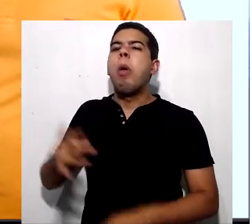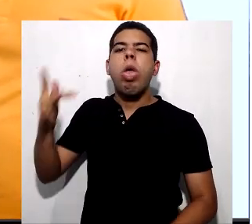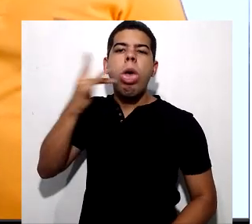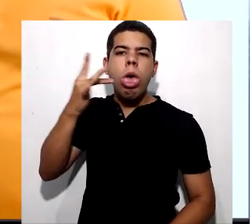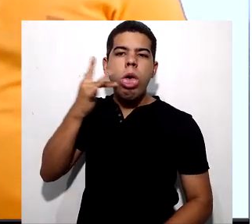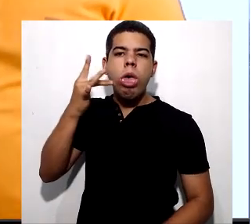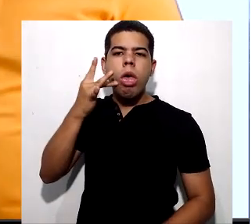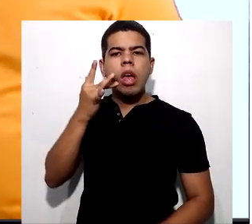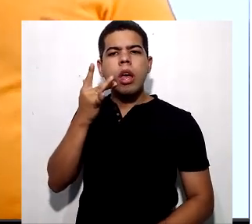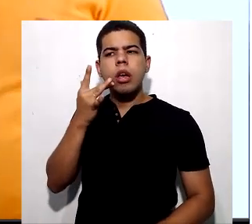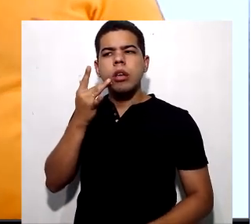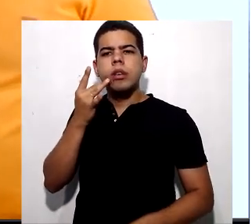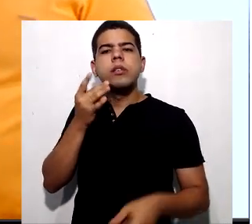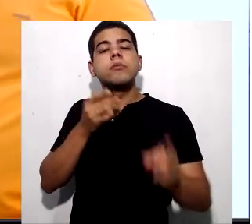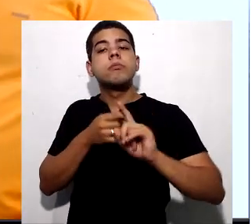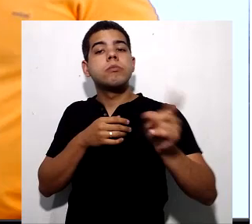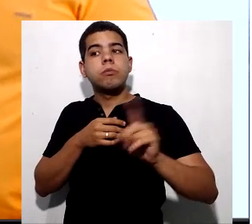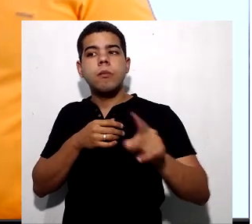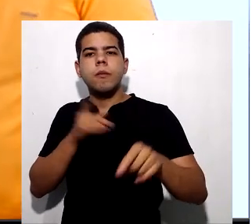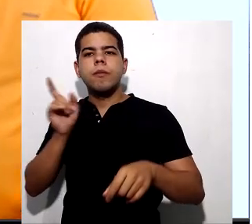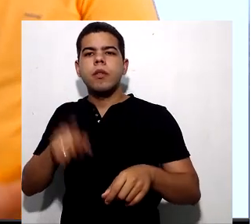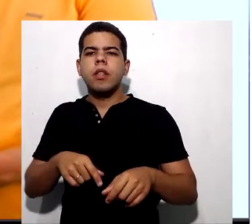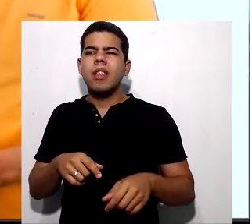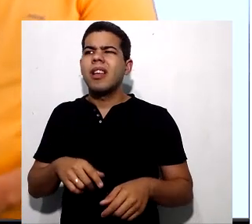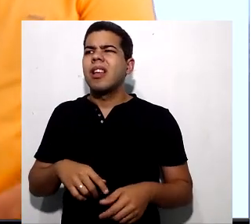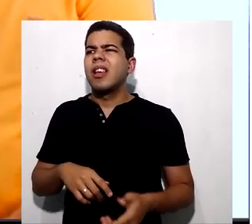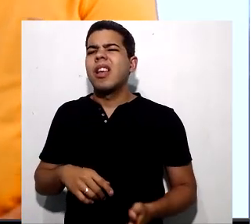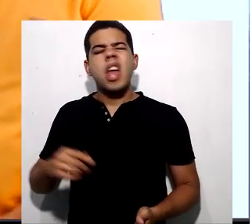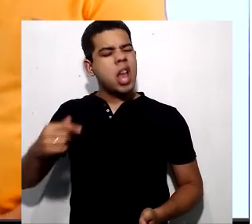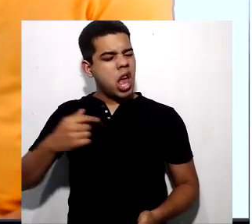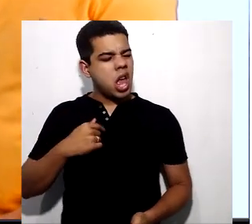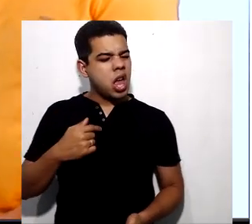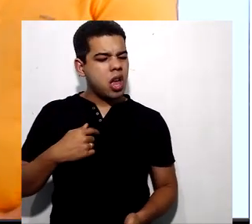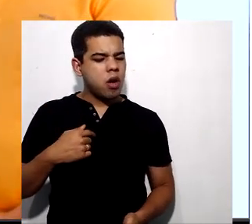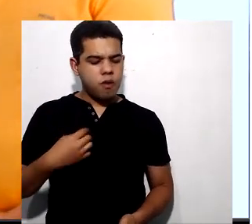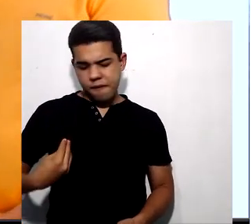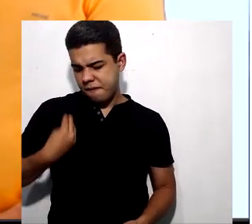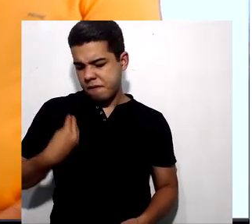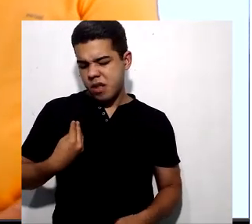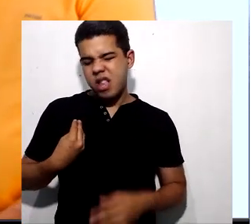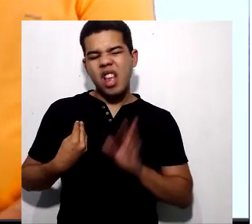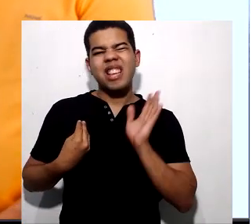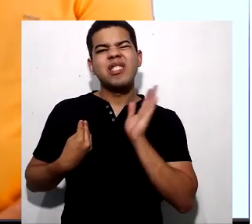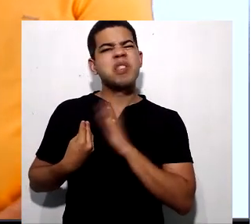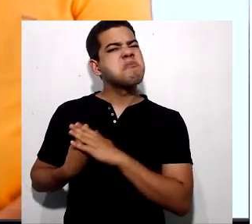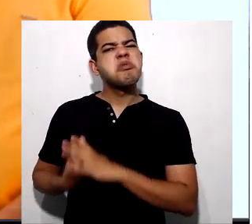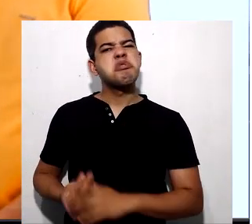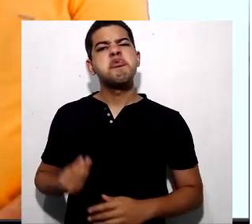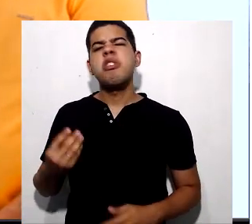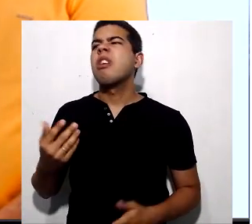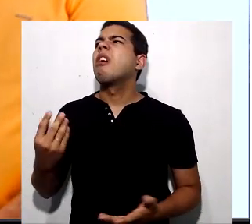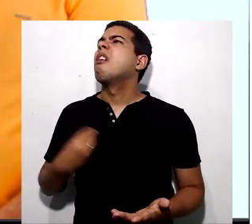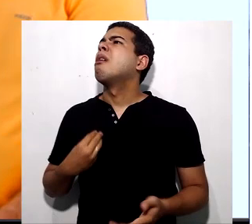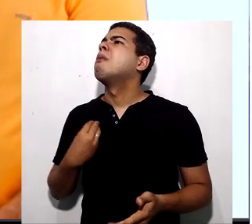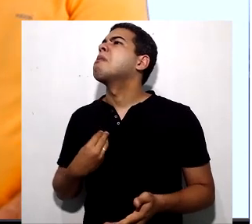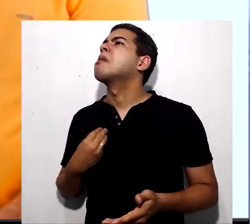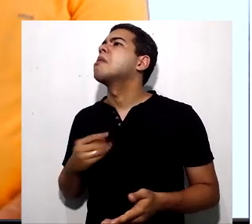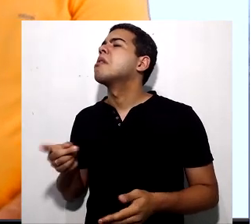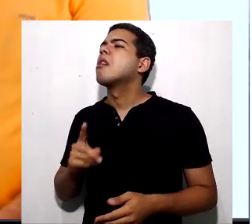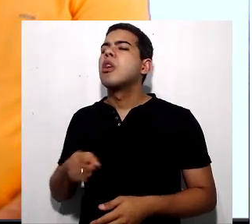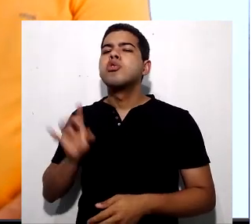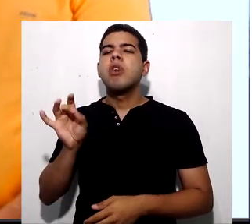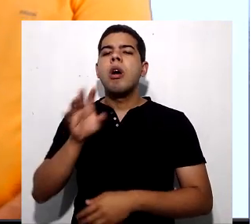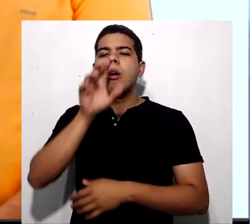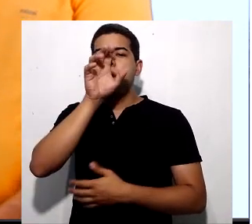de não conhecer. Ignorante que ela ignorava o próprio fato de estar viva. Há um momento em que ele diz que ela apenas respira, expira,